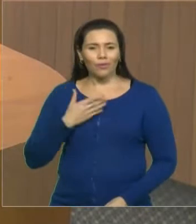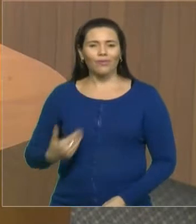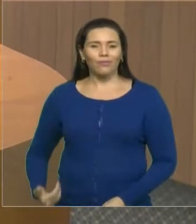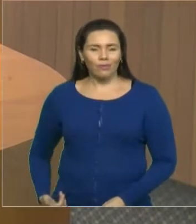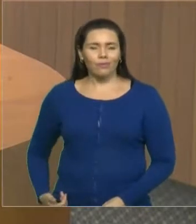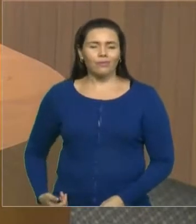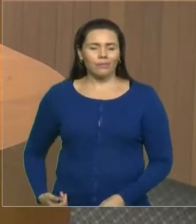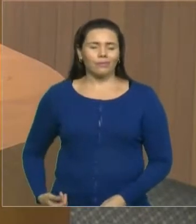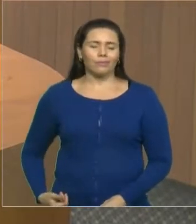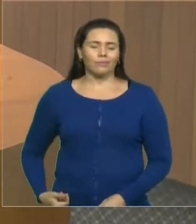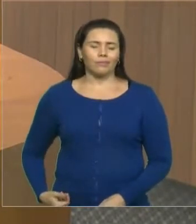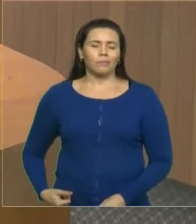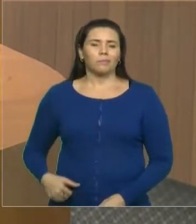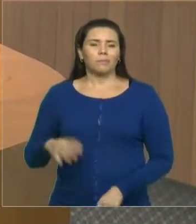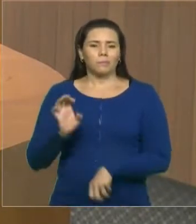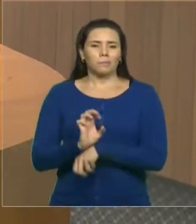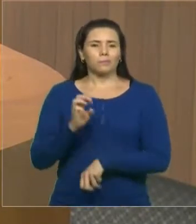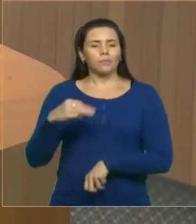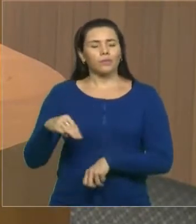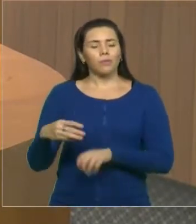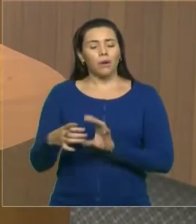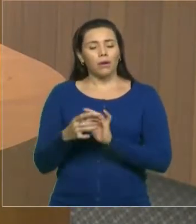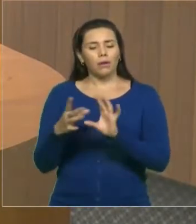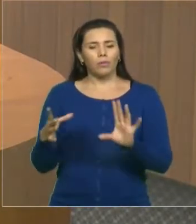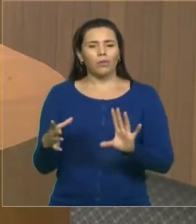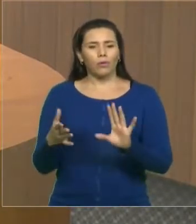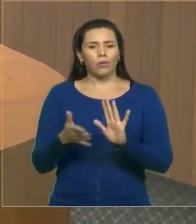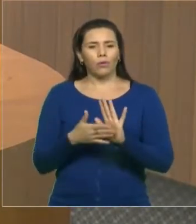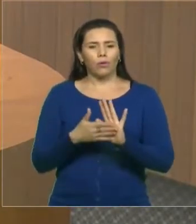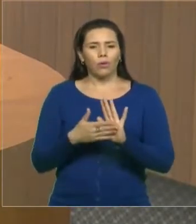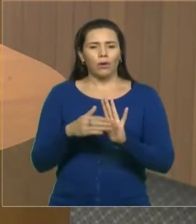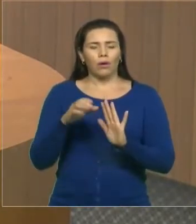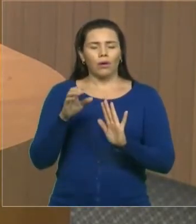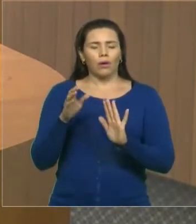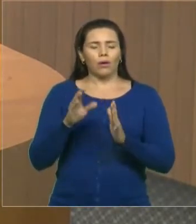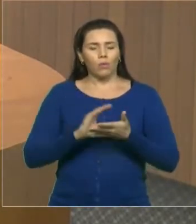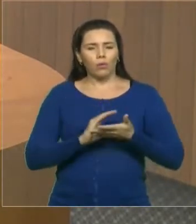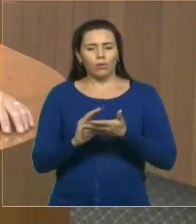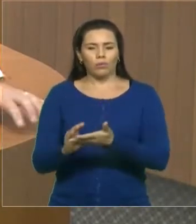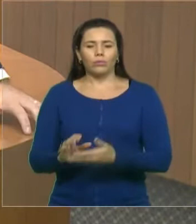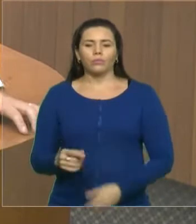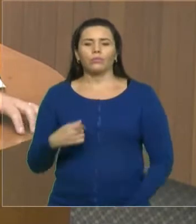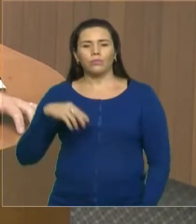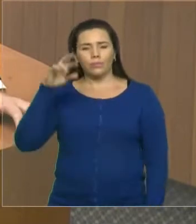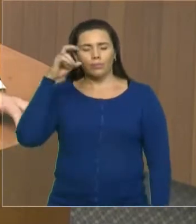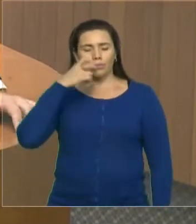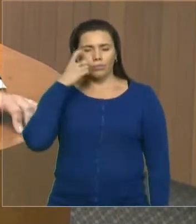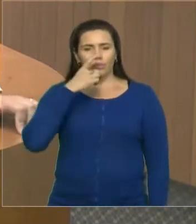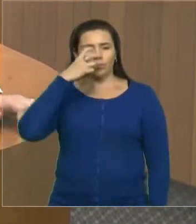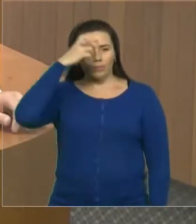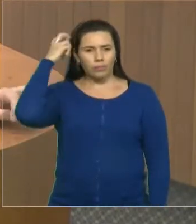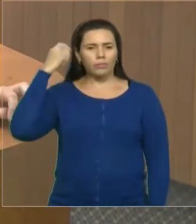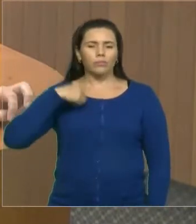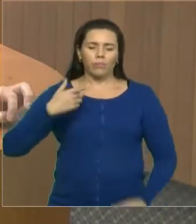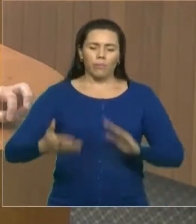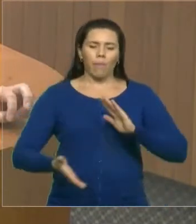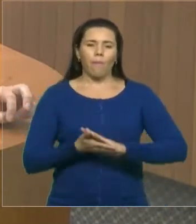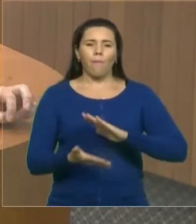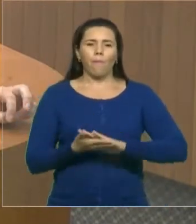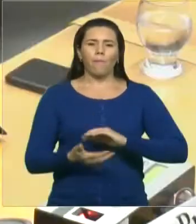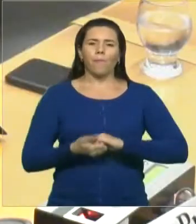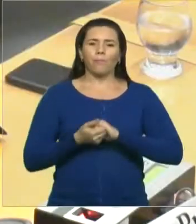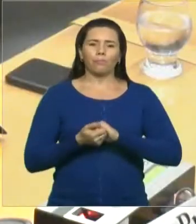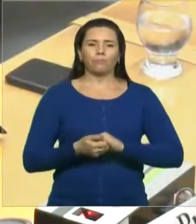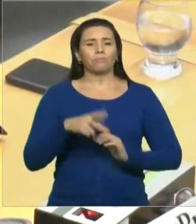puder. Deputado Marco Aurélio, por gentileza, já passo a palavra. Parabenizo Vossa Excelência pelo pronunciamento. E